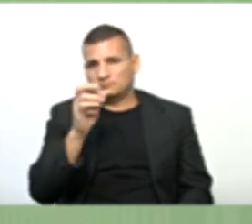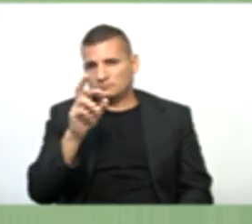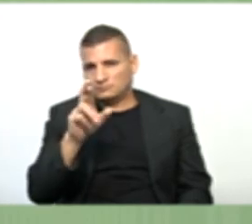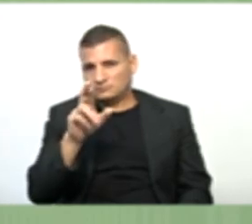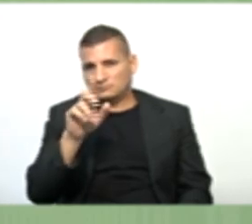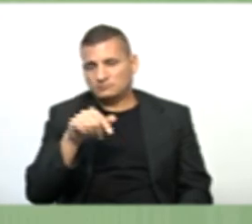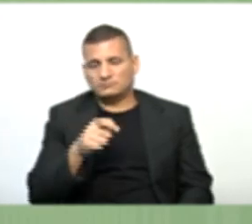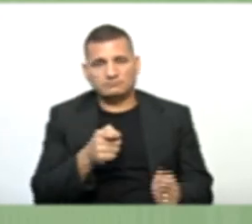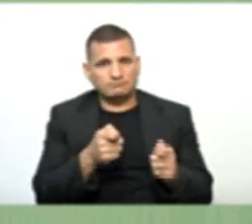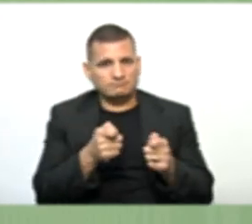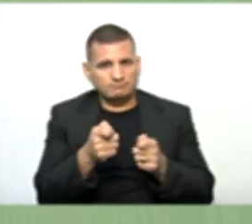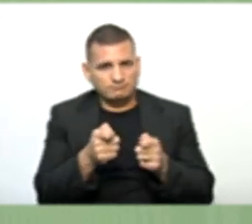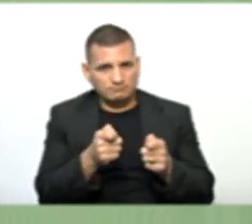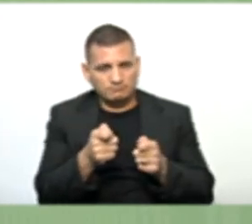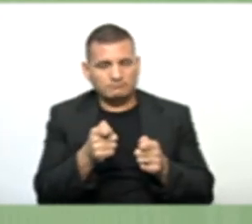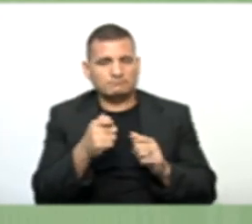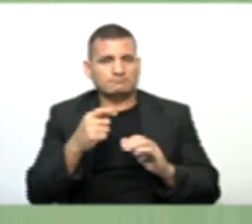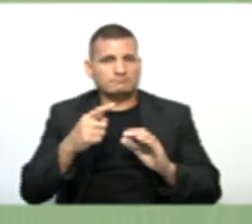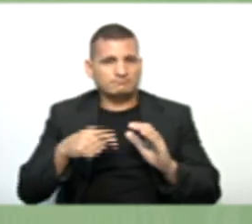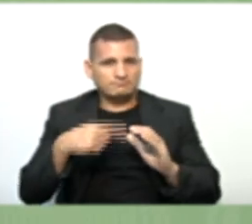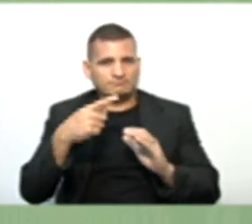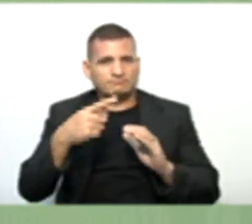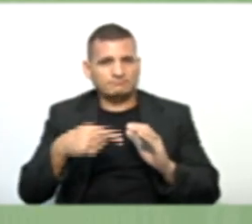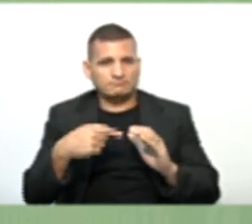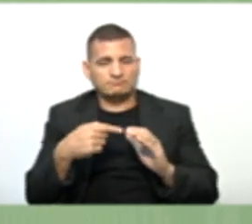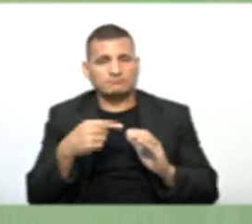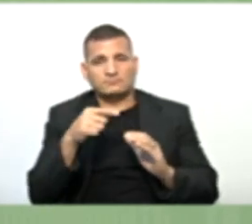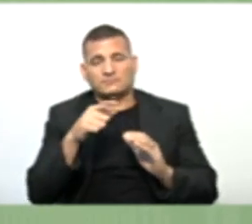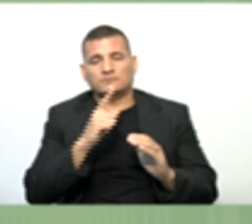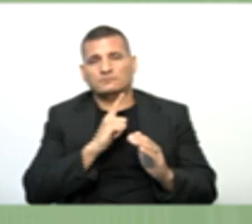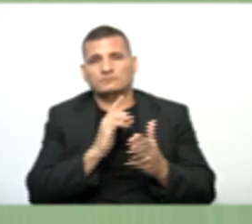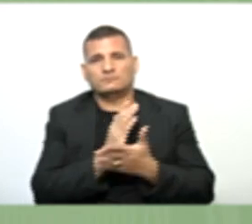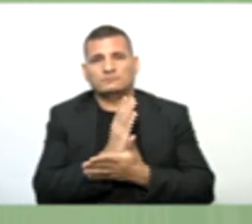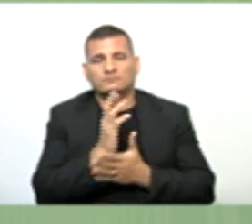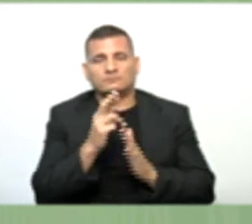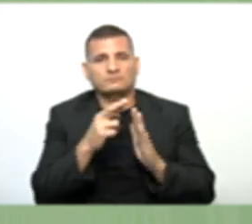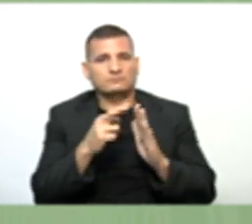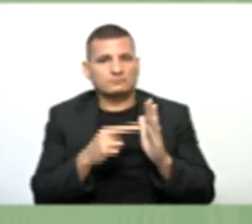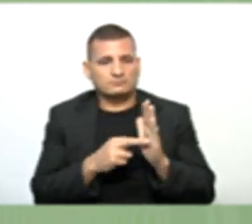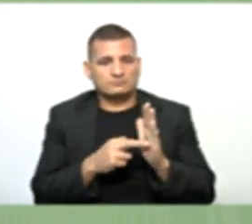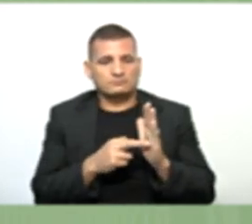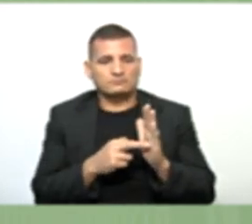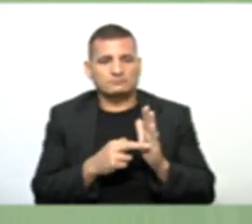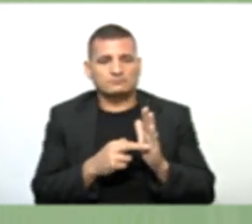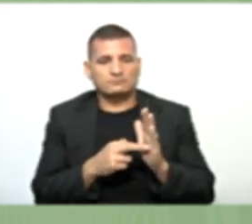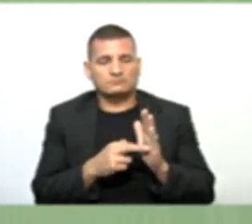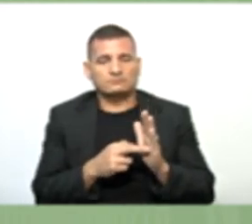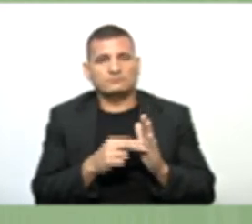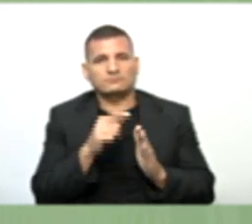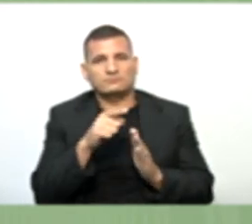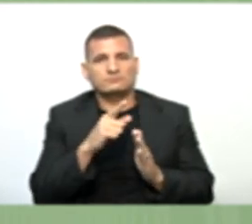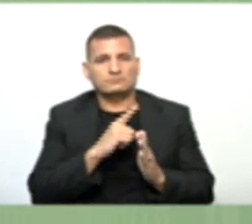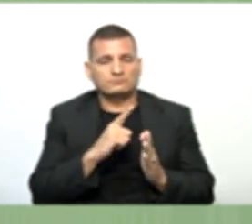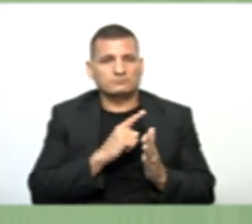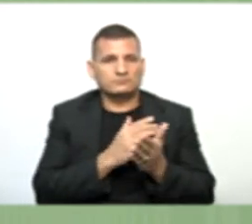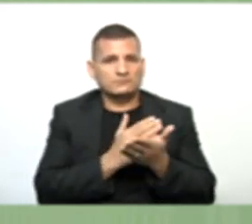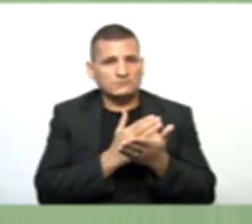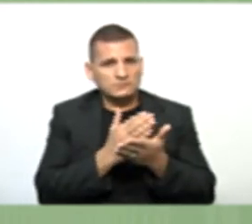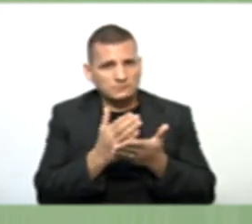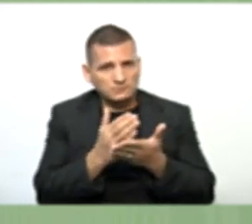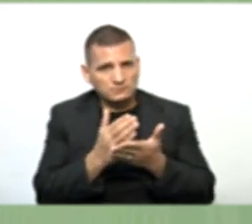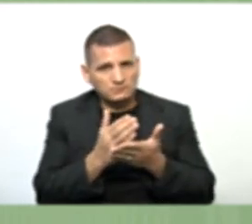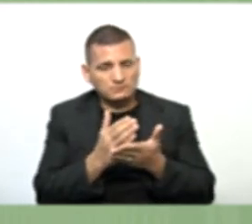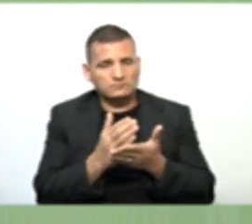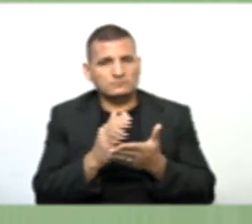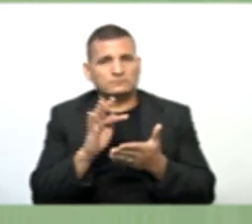repetição que tem alguns parâmetros, certo? Então, ele é baseado no início, no fim e no